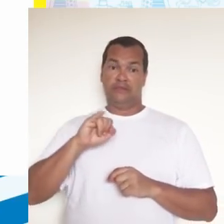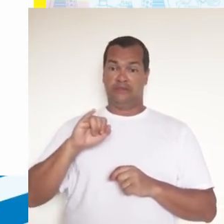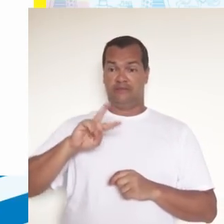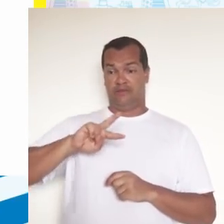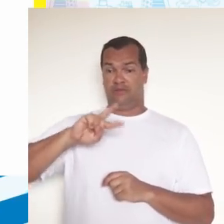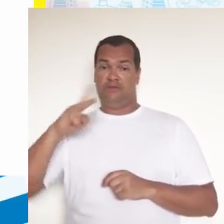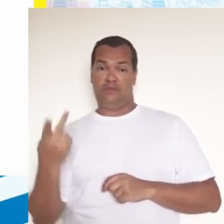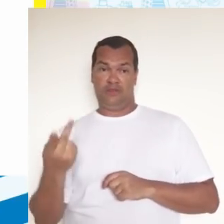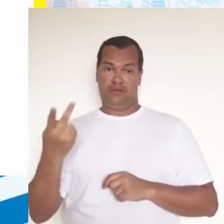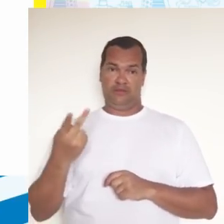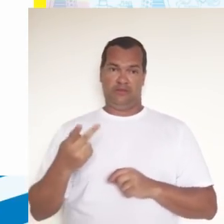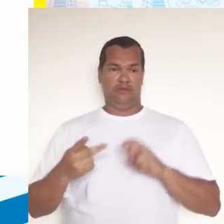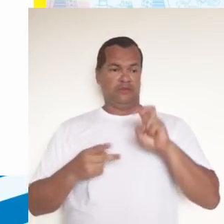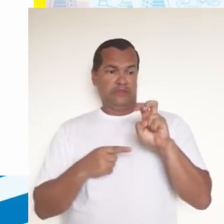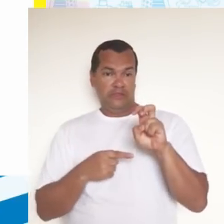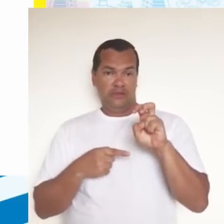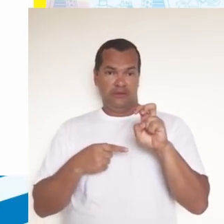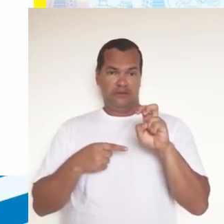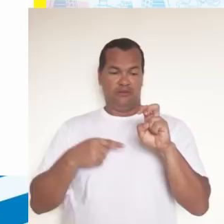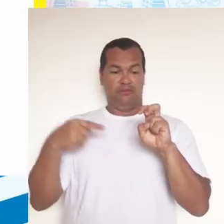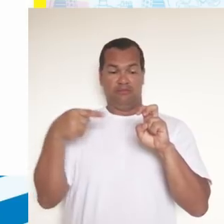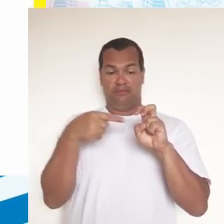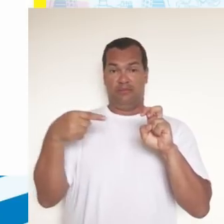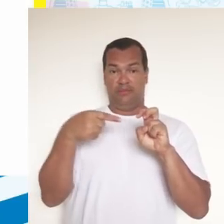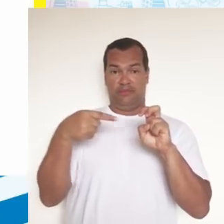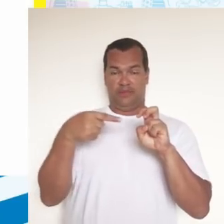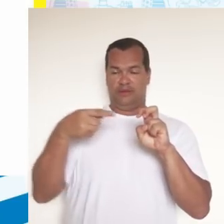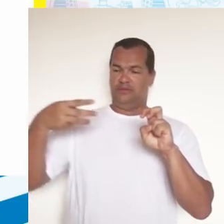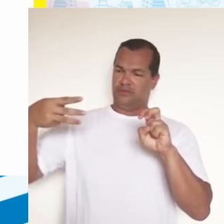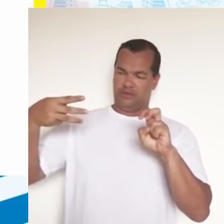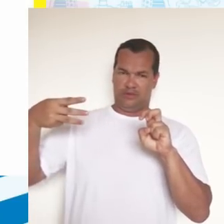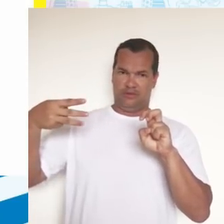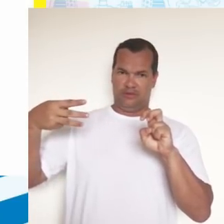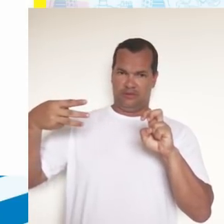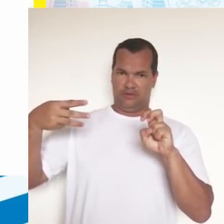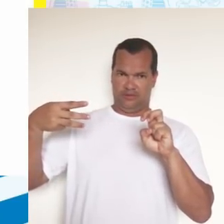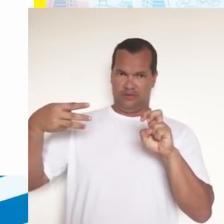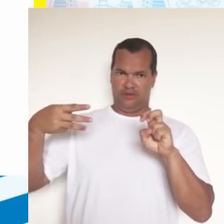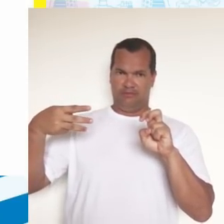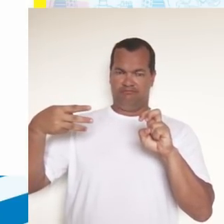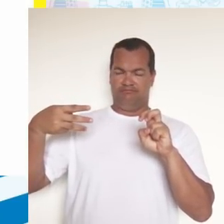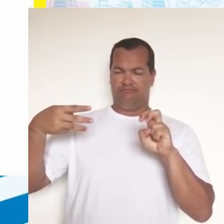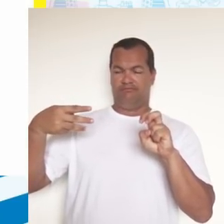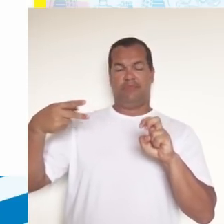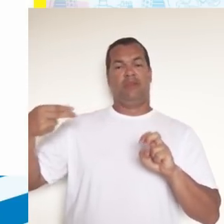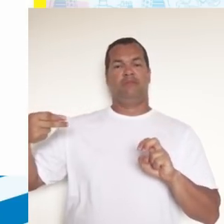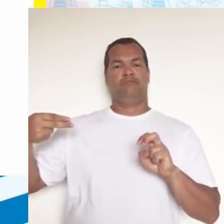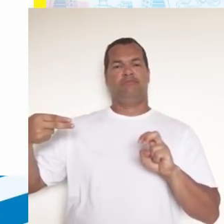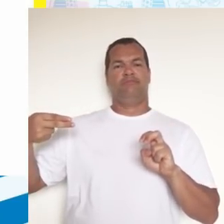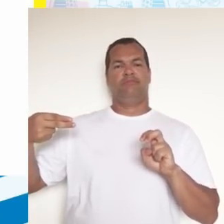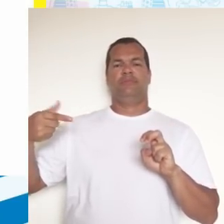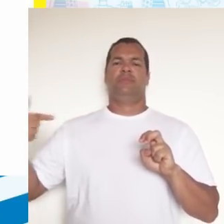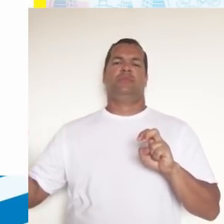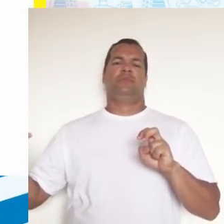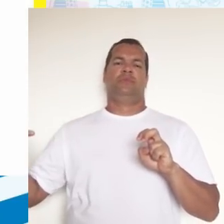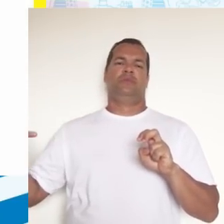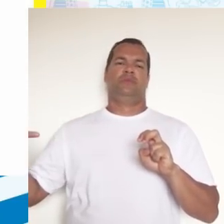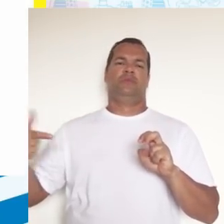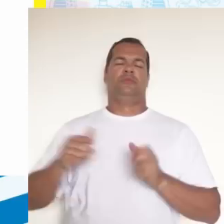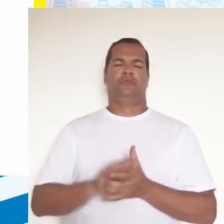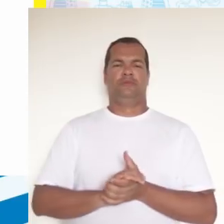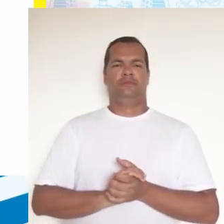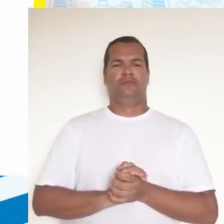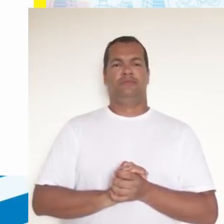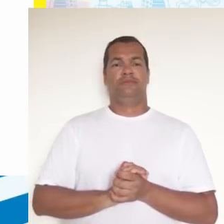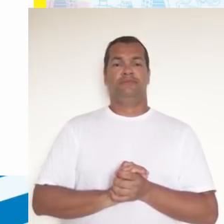nós fizermos aqui 5 menos 3, veja a operação inversa, temos como resultado